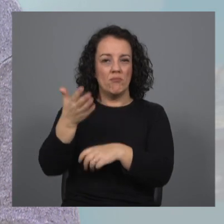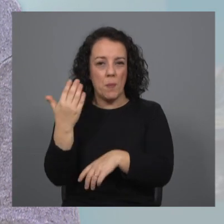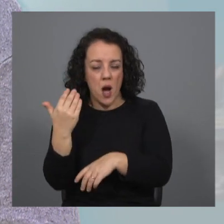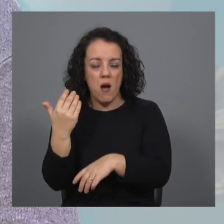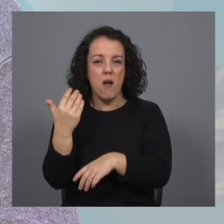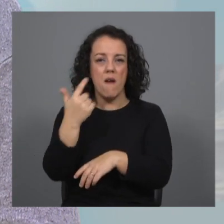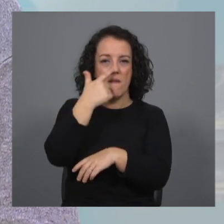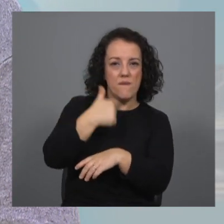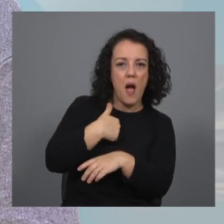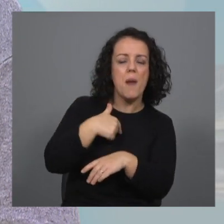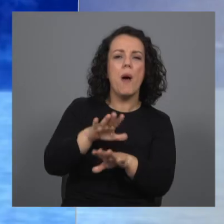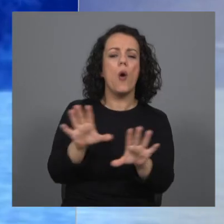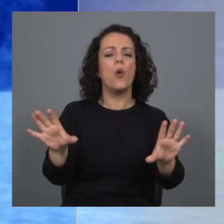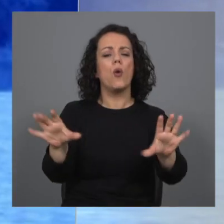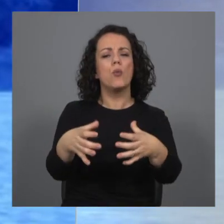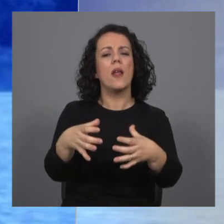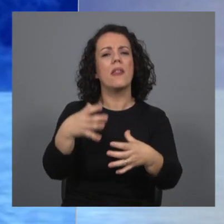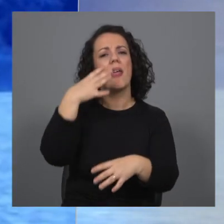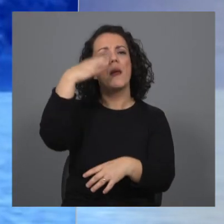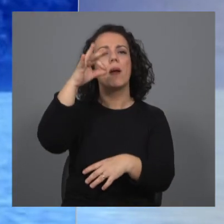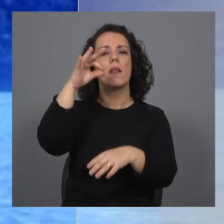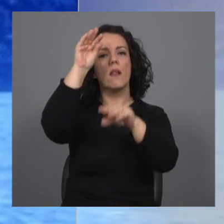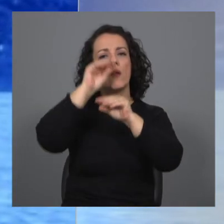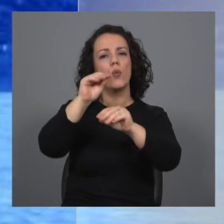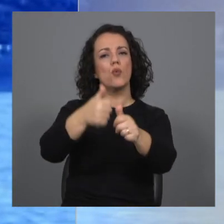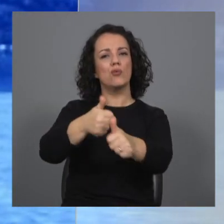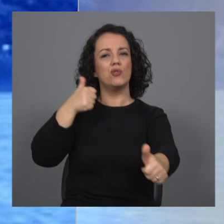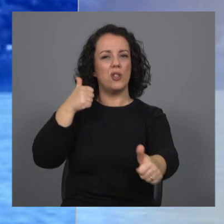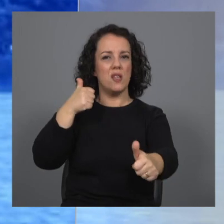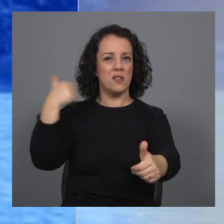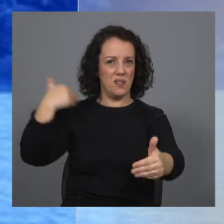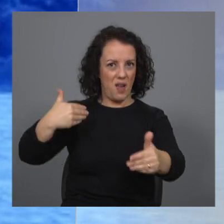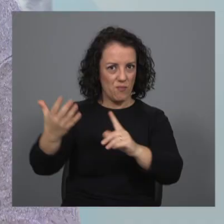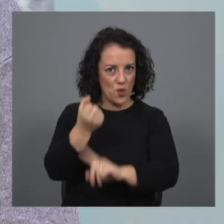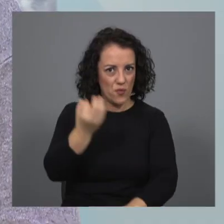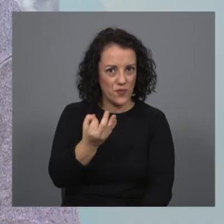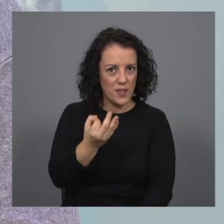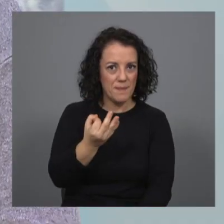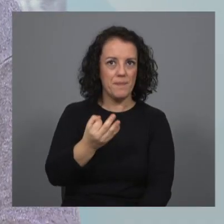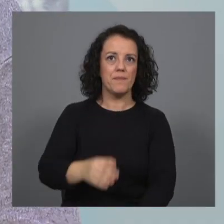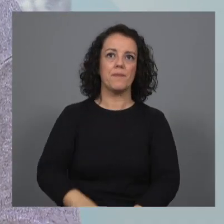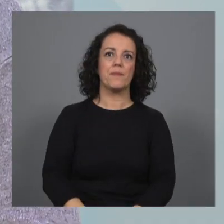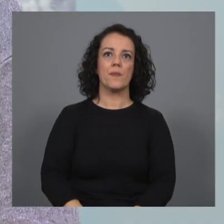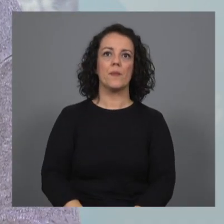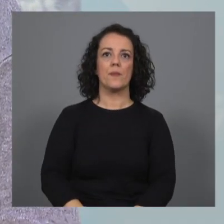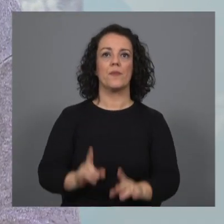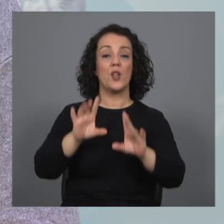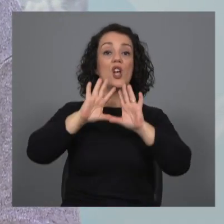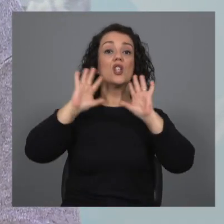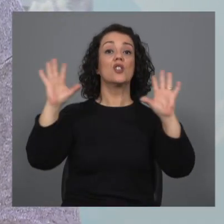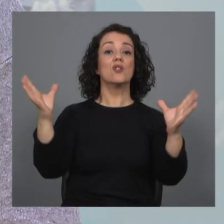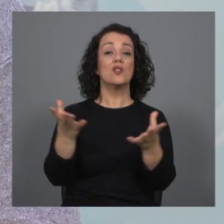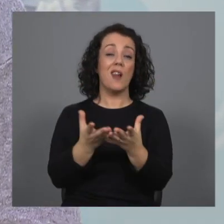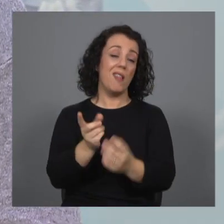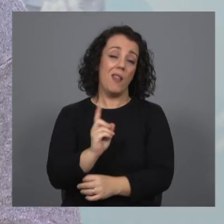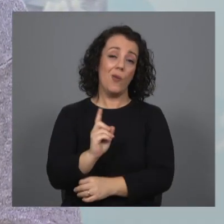acesso à educação à distância tem sido conseguida? De uma forma geral, não é,